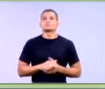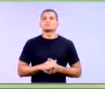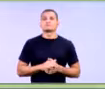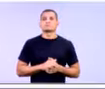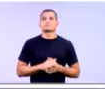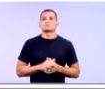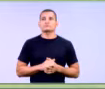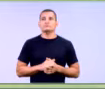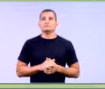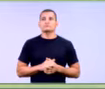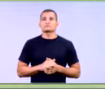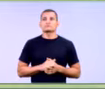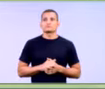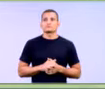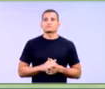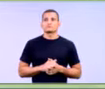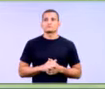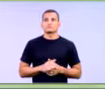verificação.